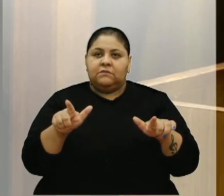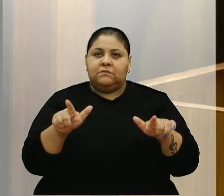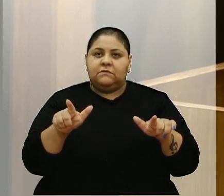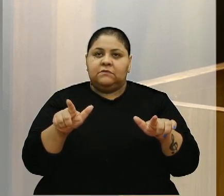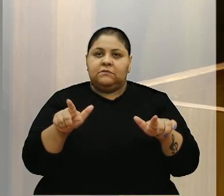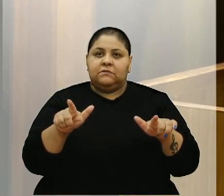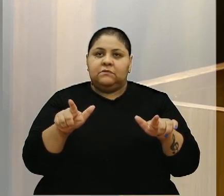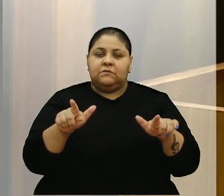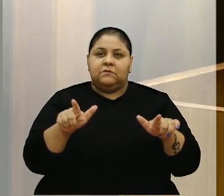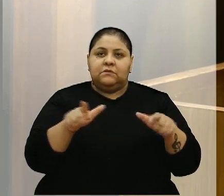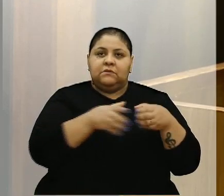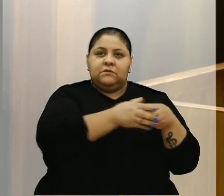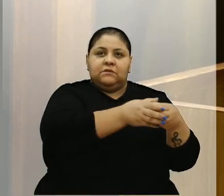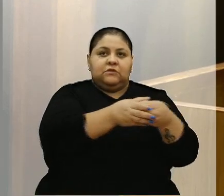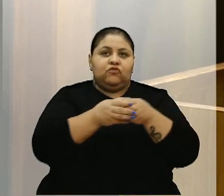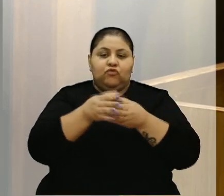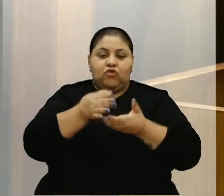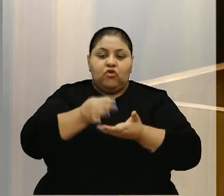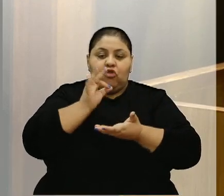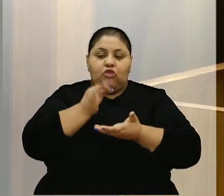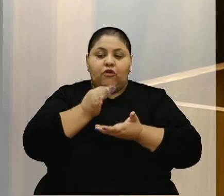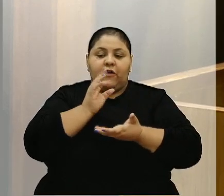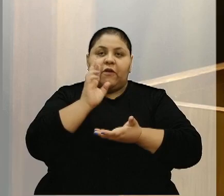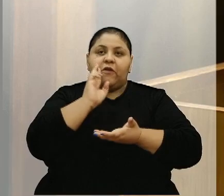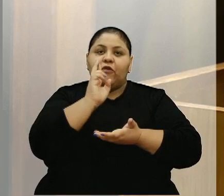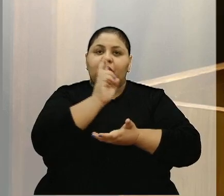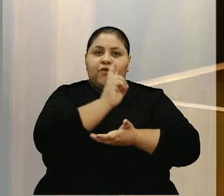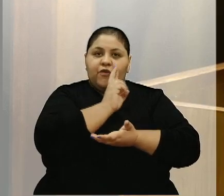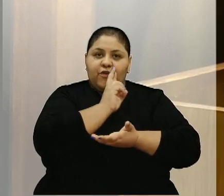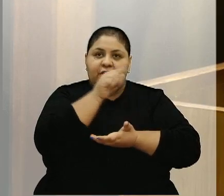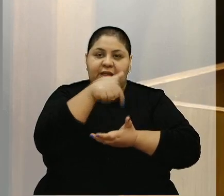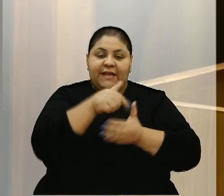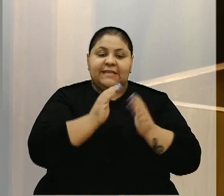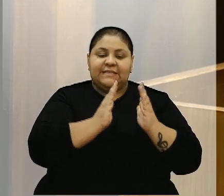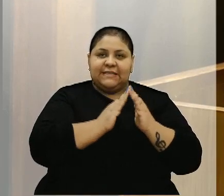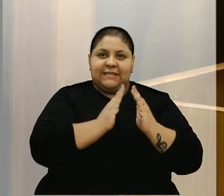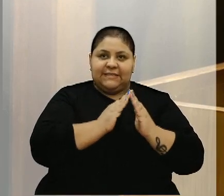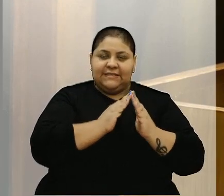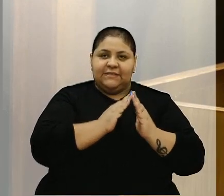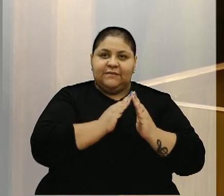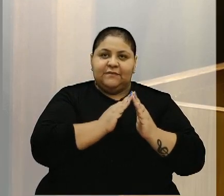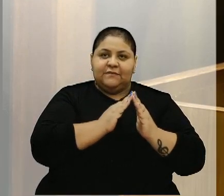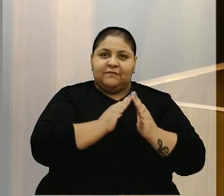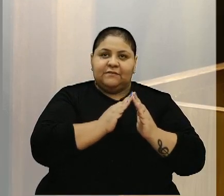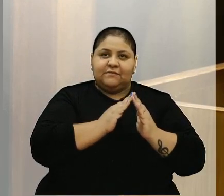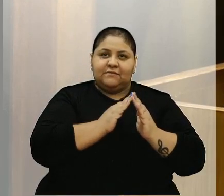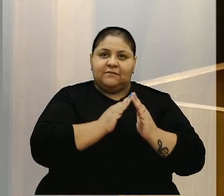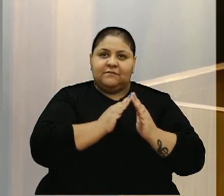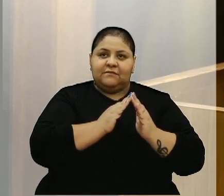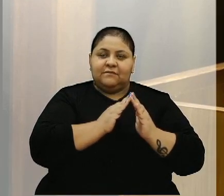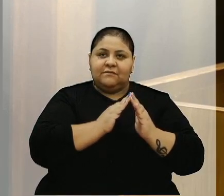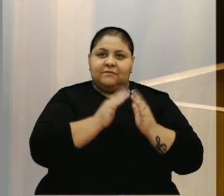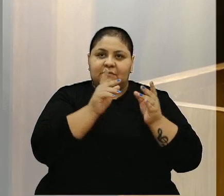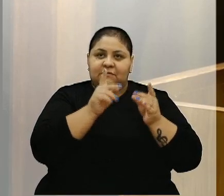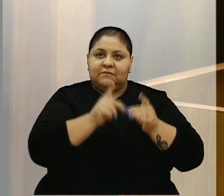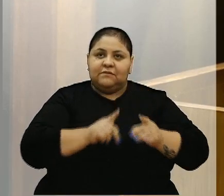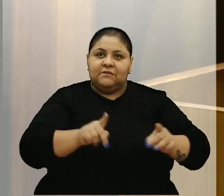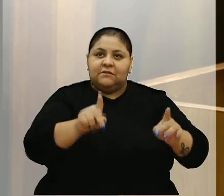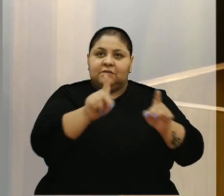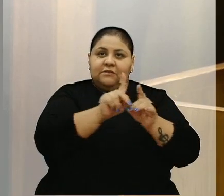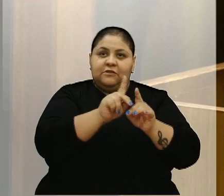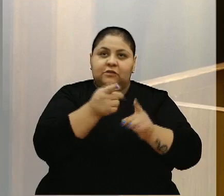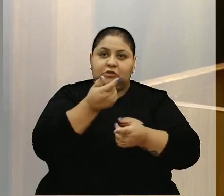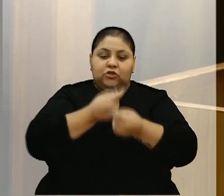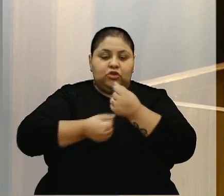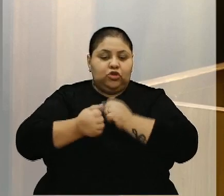a equipe do café, do restaurante aqui dessa casa, ao pessoal do setor de